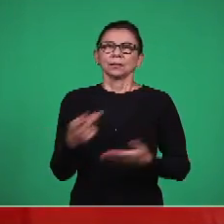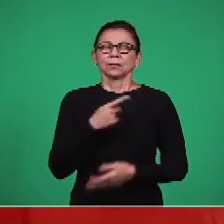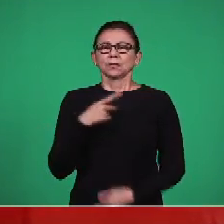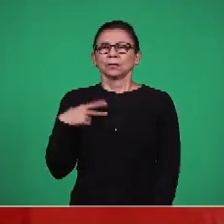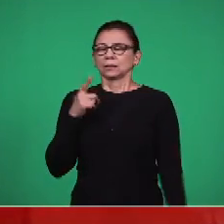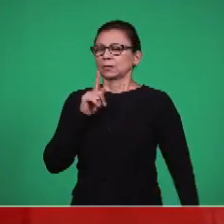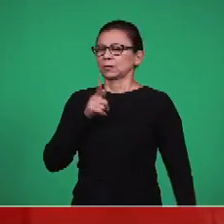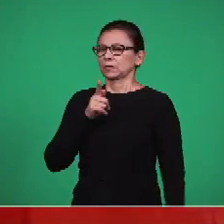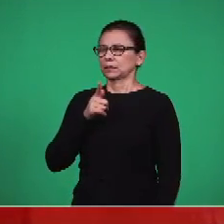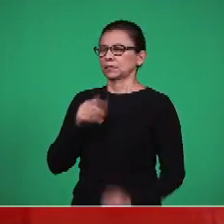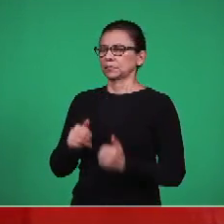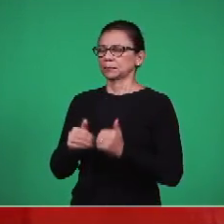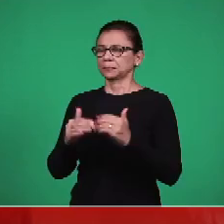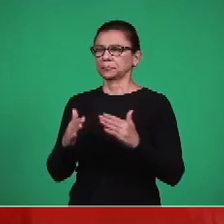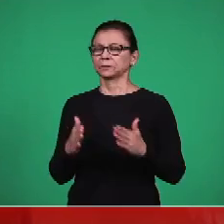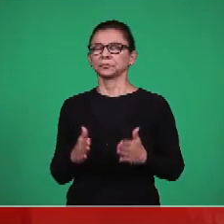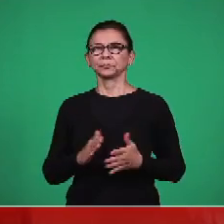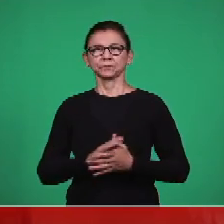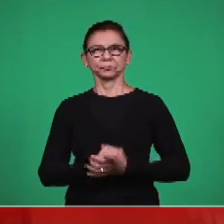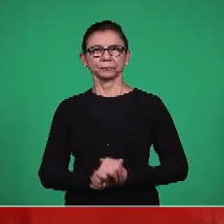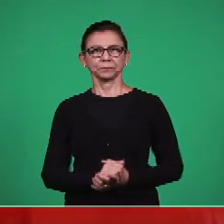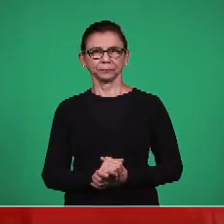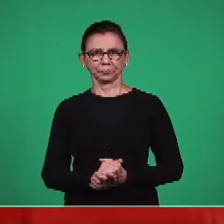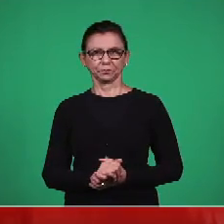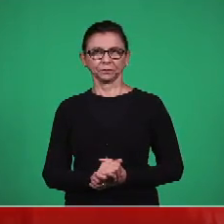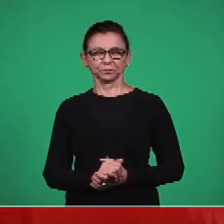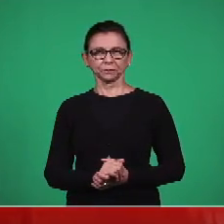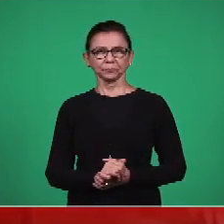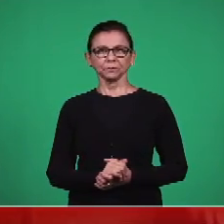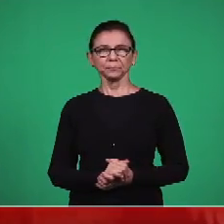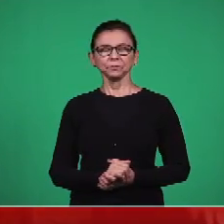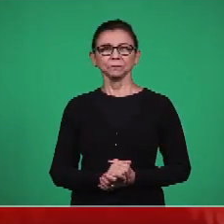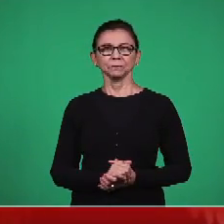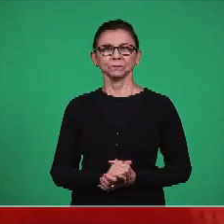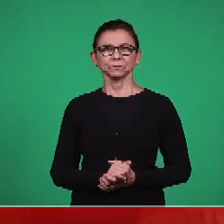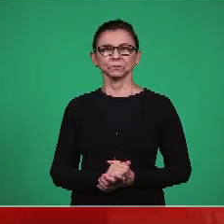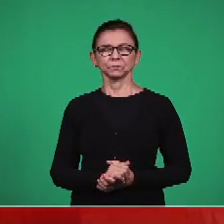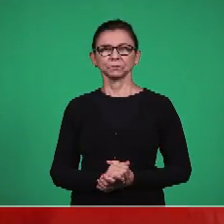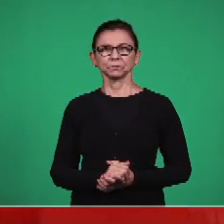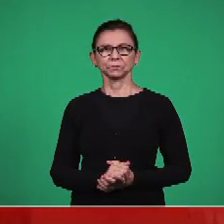vai introduzir a palavra dessa manhã daquilo que será dado para nós.